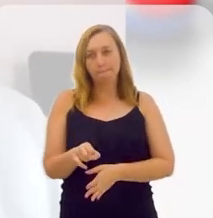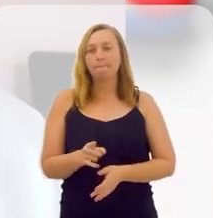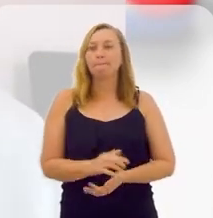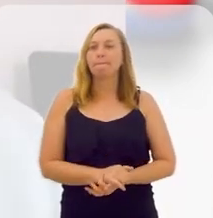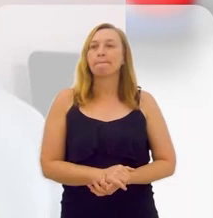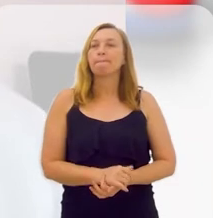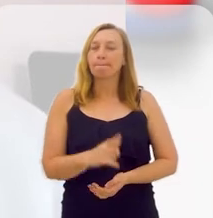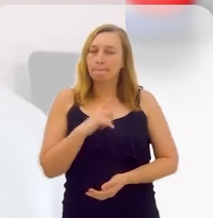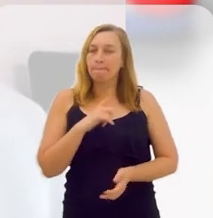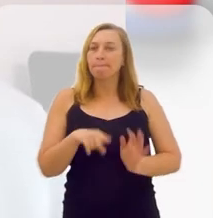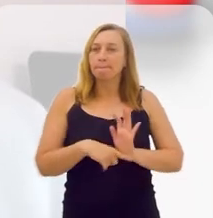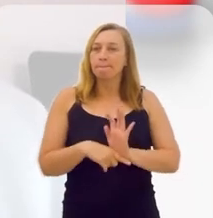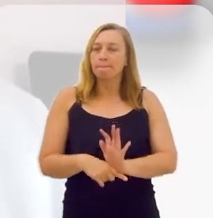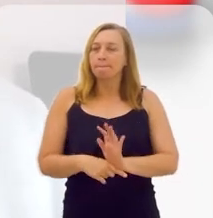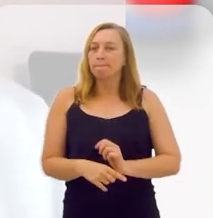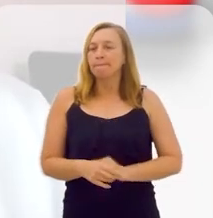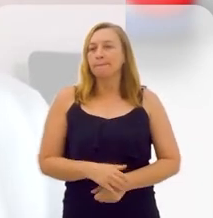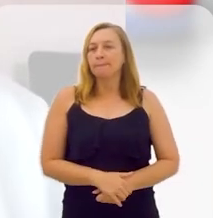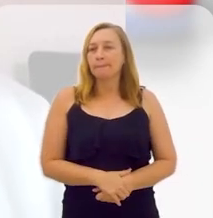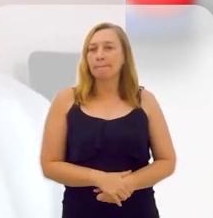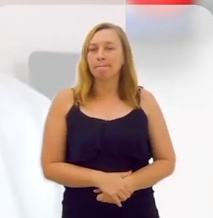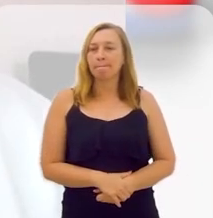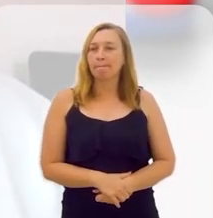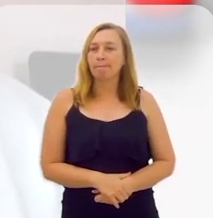Ela tem ajudado,